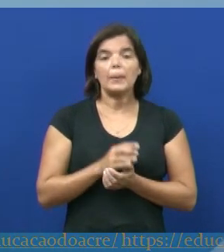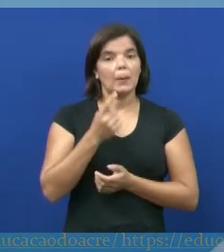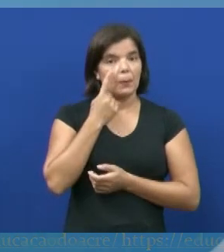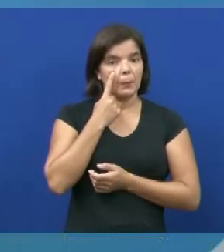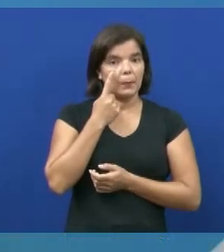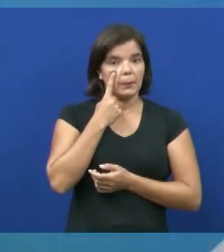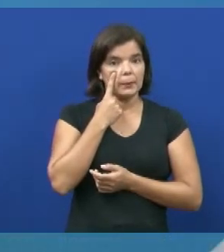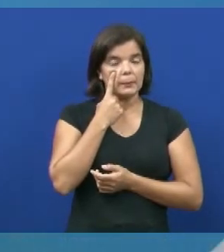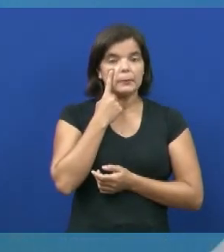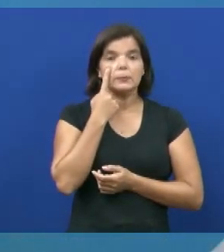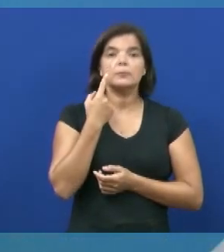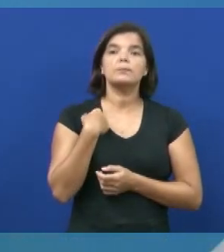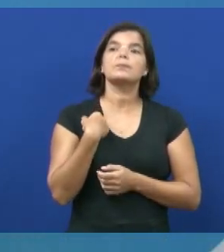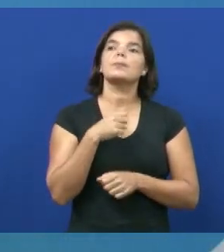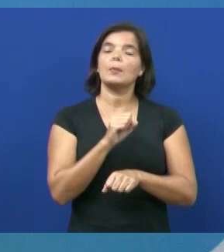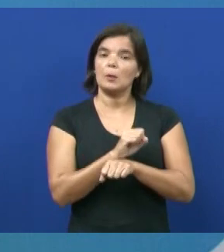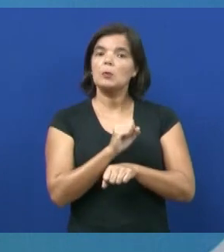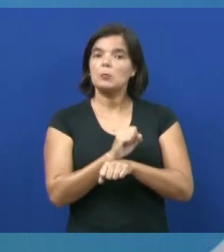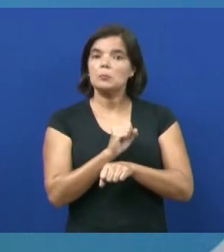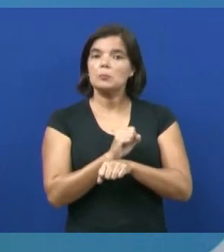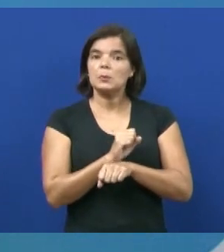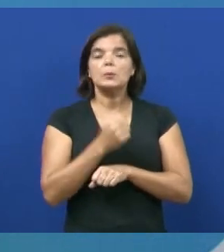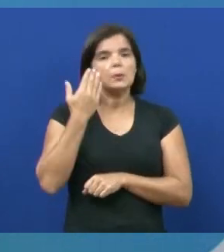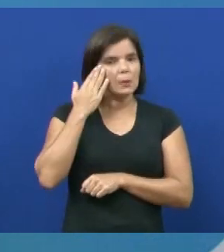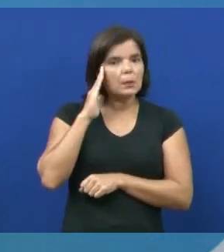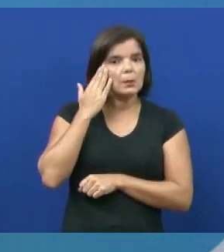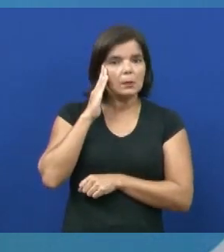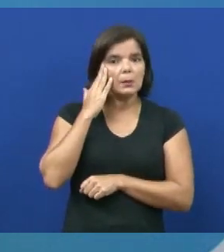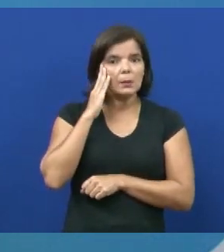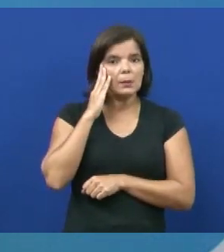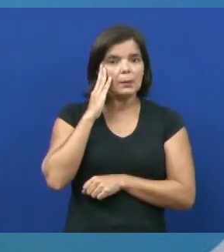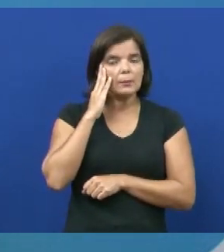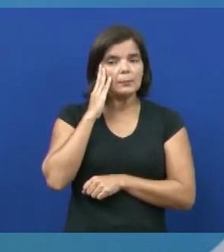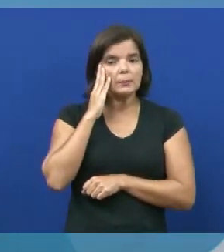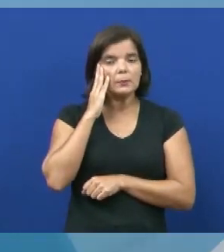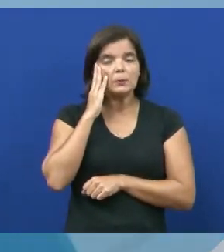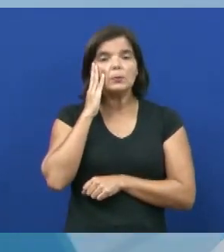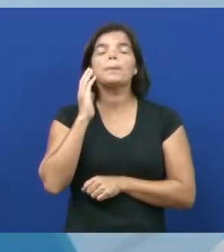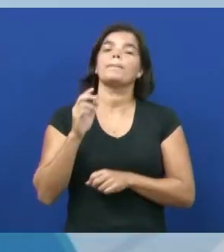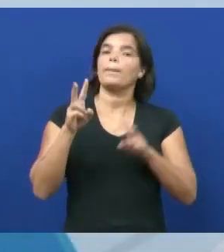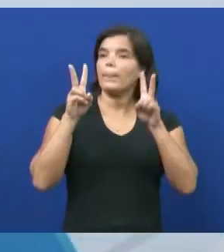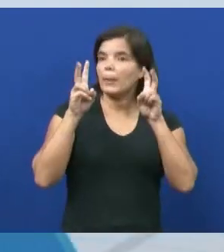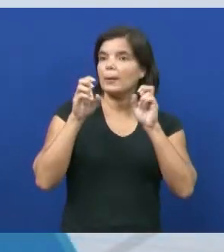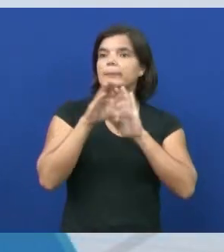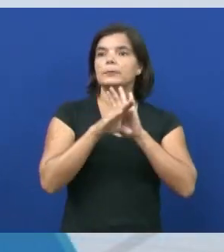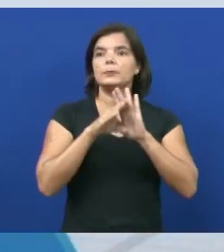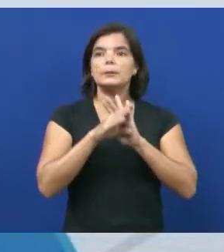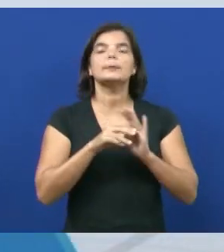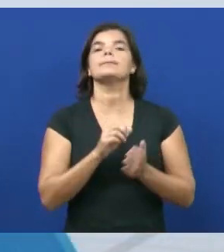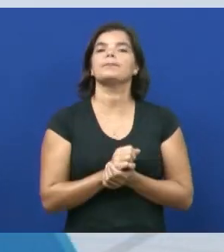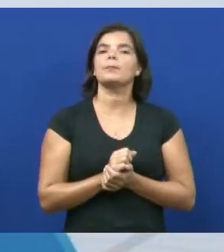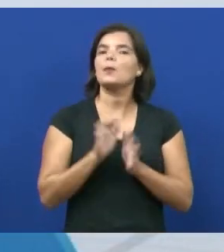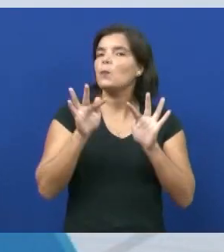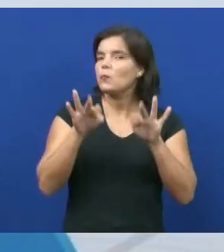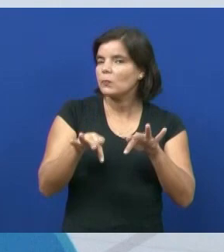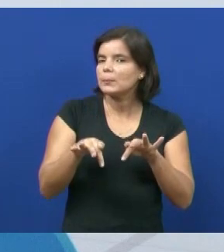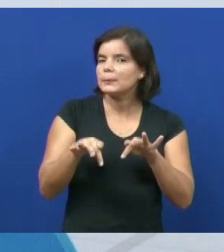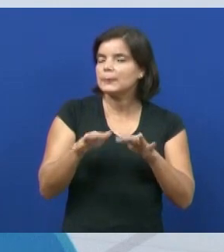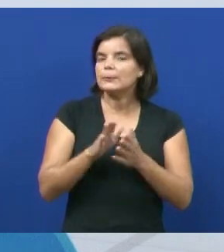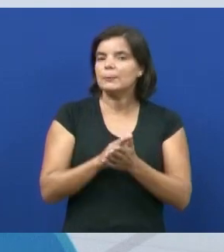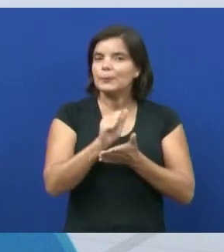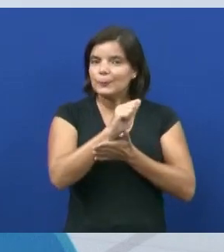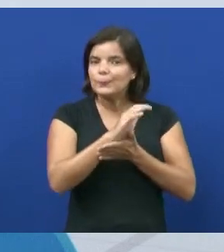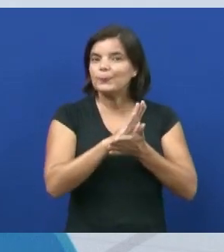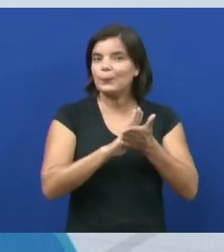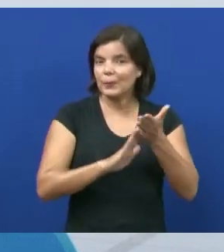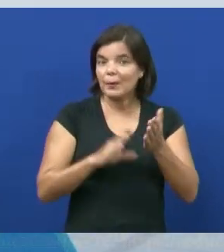aluno. Eu espero que vocês tenham realmente entendido, tá, a respeito disso. Para finalizar, vamos concluir